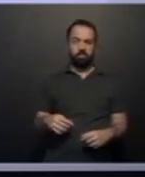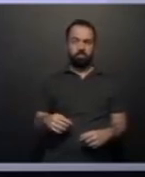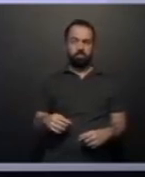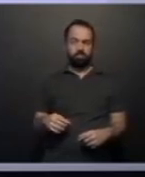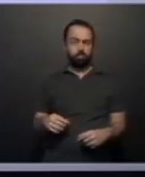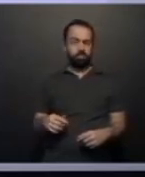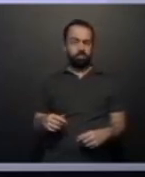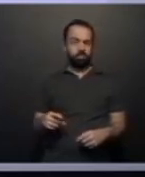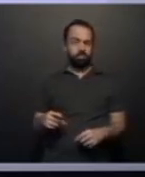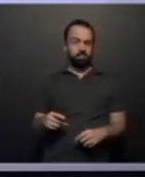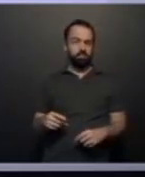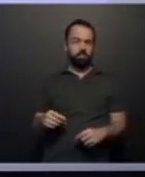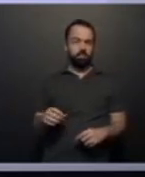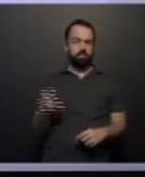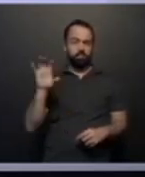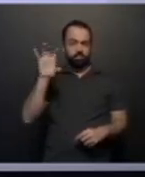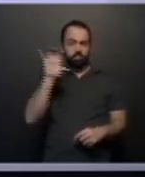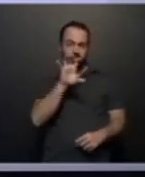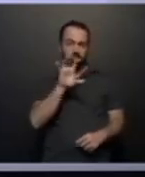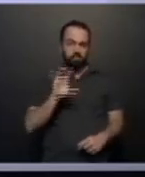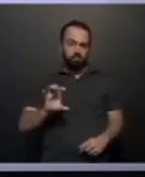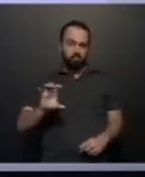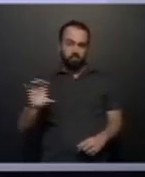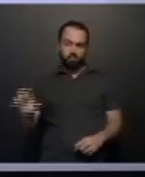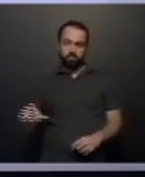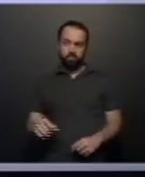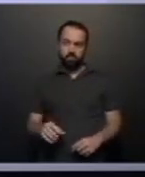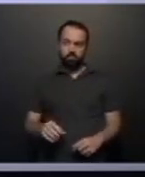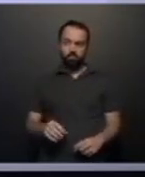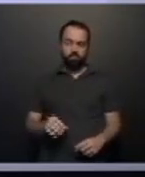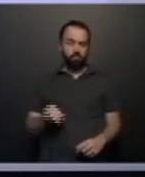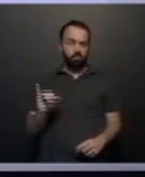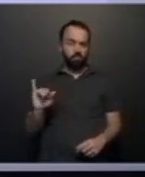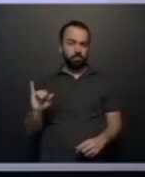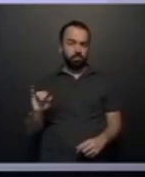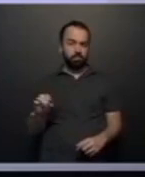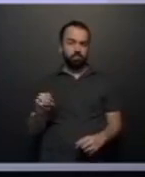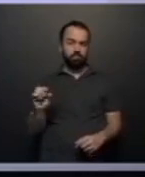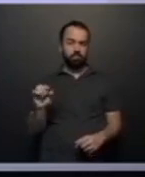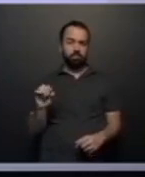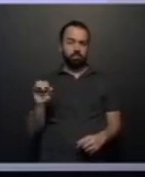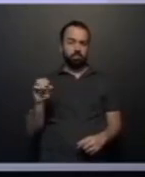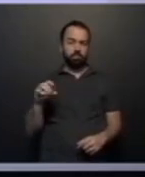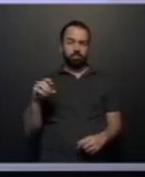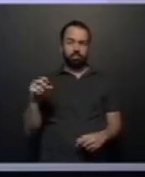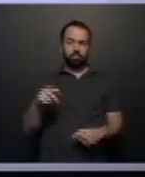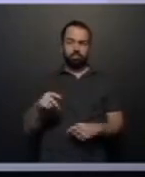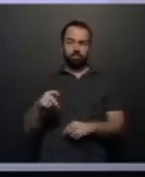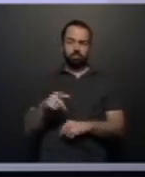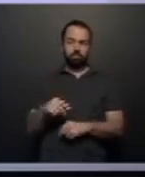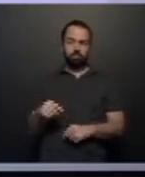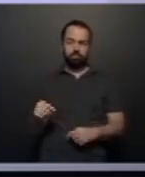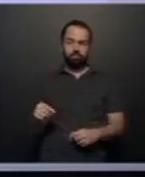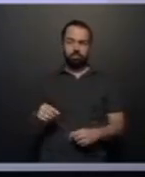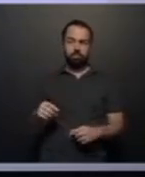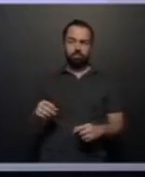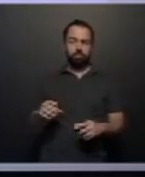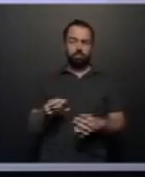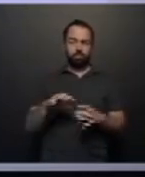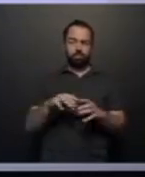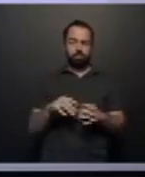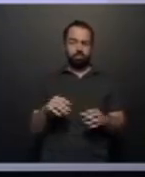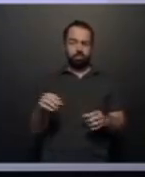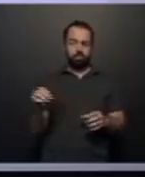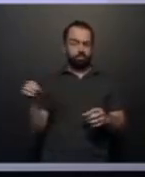racionais seriam os estados. Posso considerar aqui os irracionais um outro estado. Se eu juntar os irracionais com